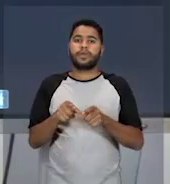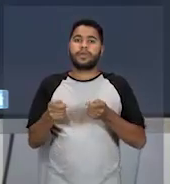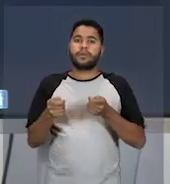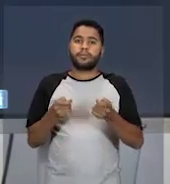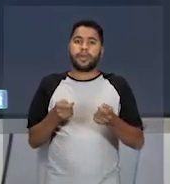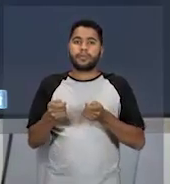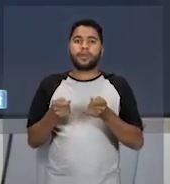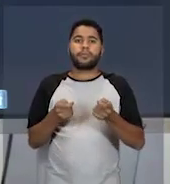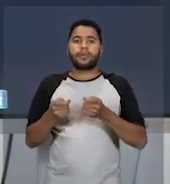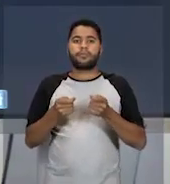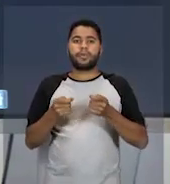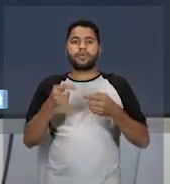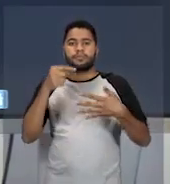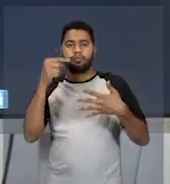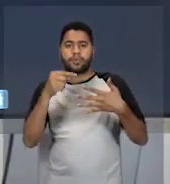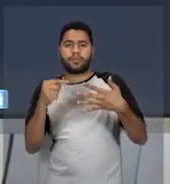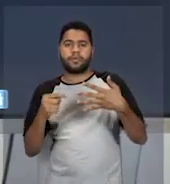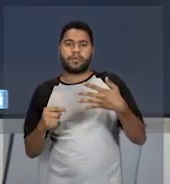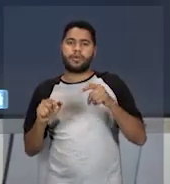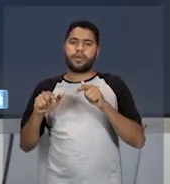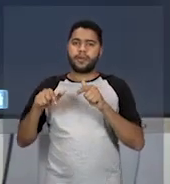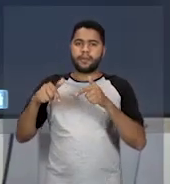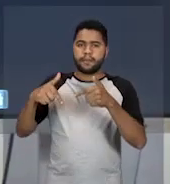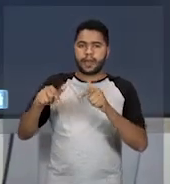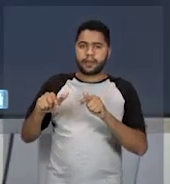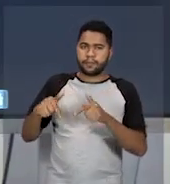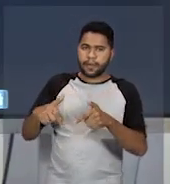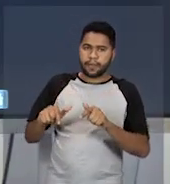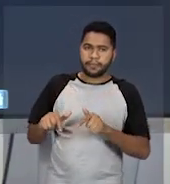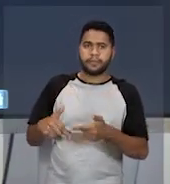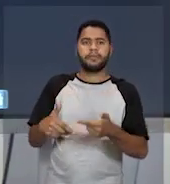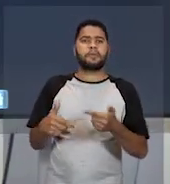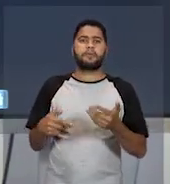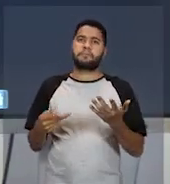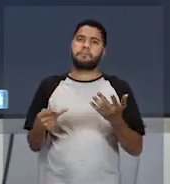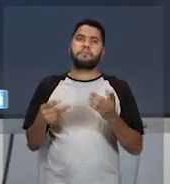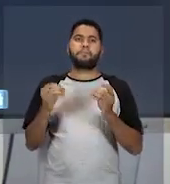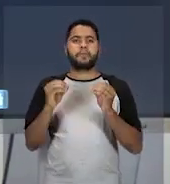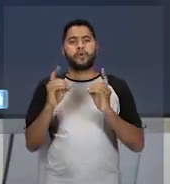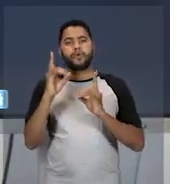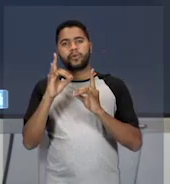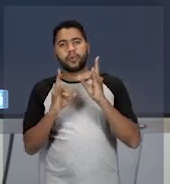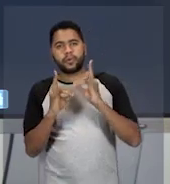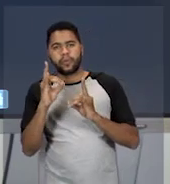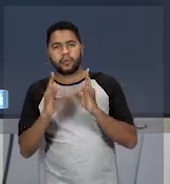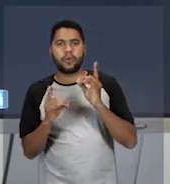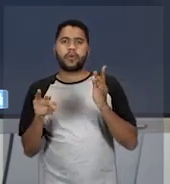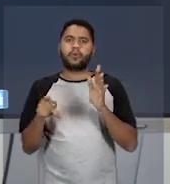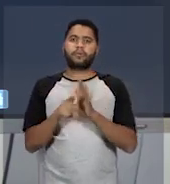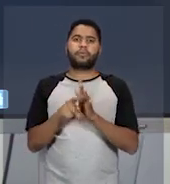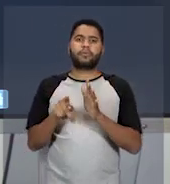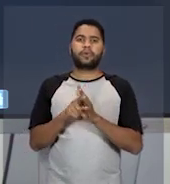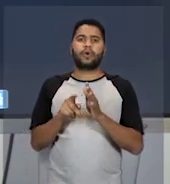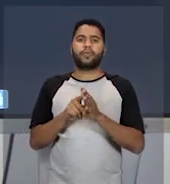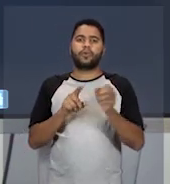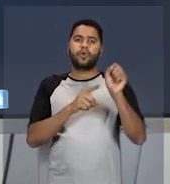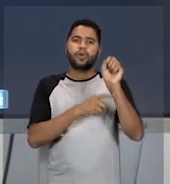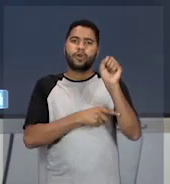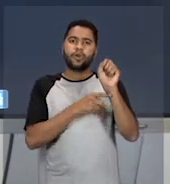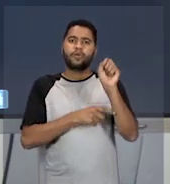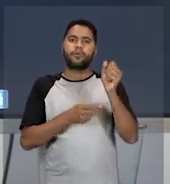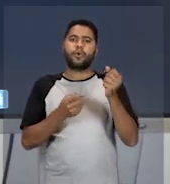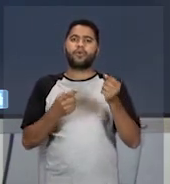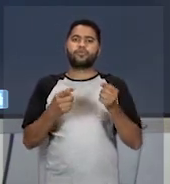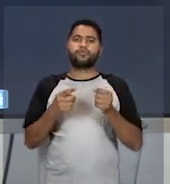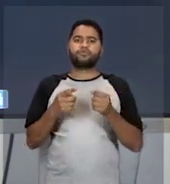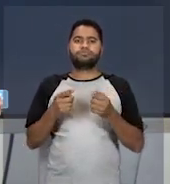coordenação dessas atividades, né? Quer seja por hormônios, né? Por impulsos nervosos, tá certo? Então, o